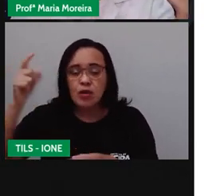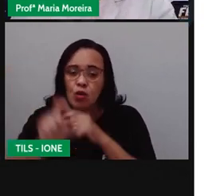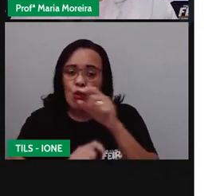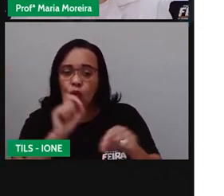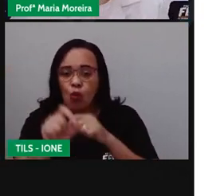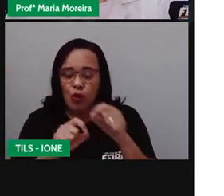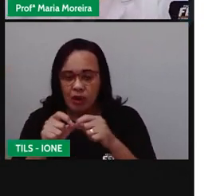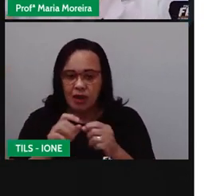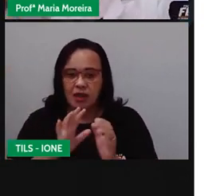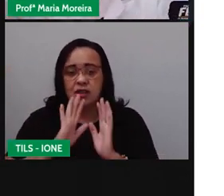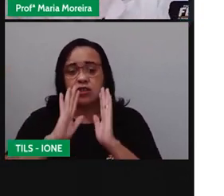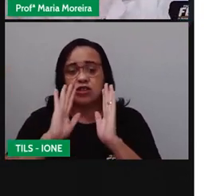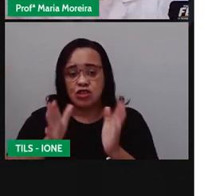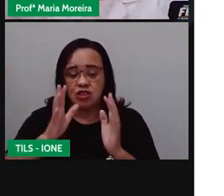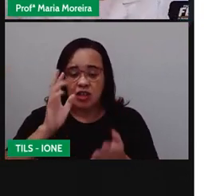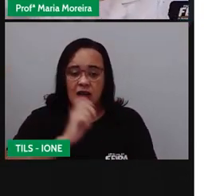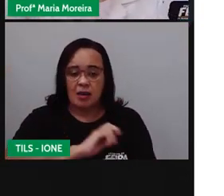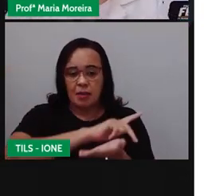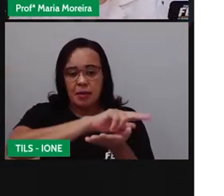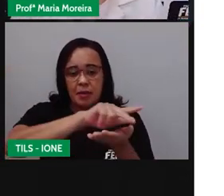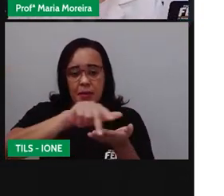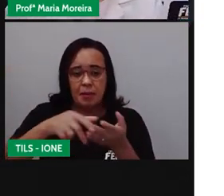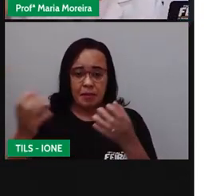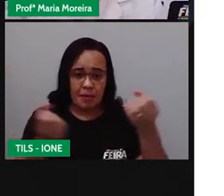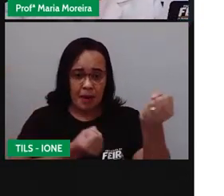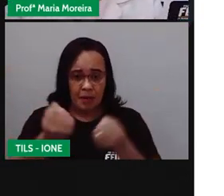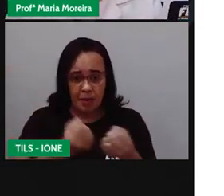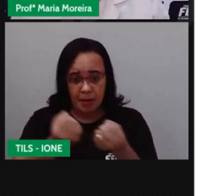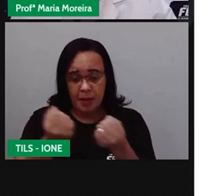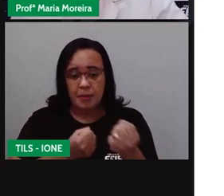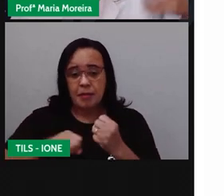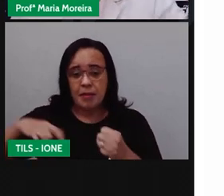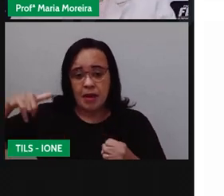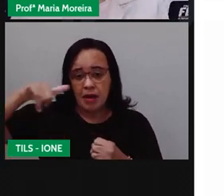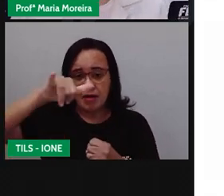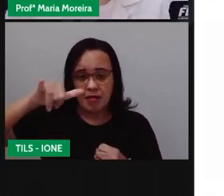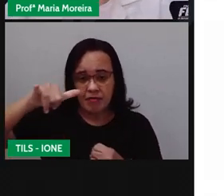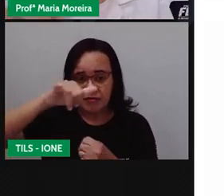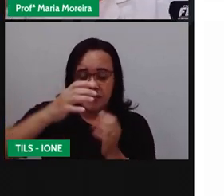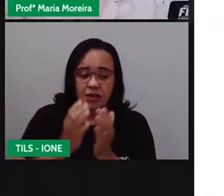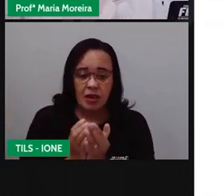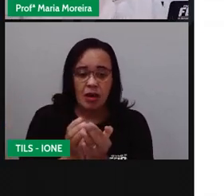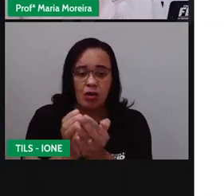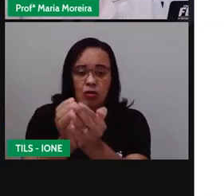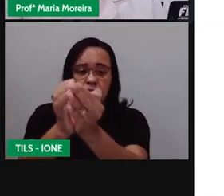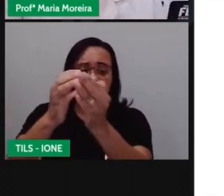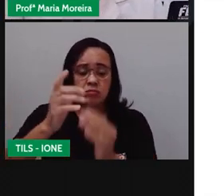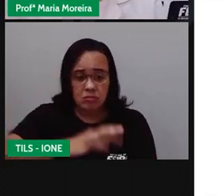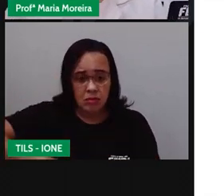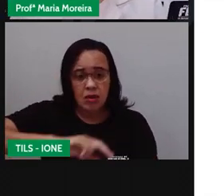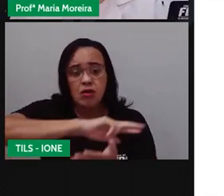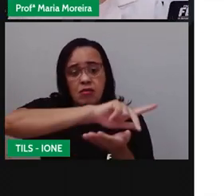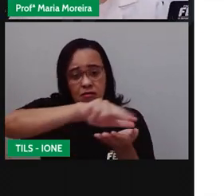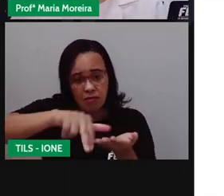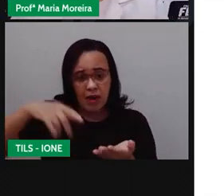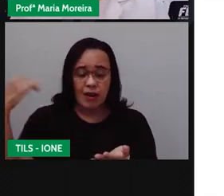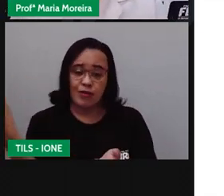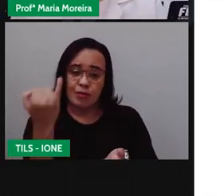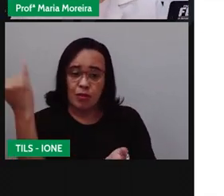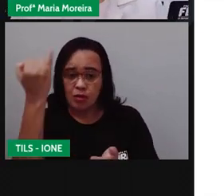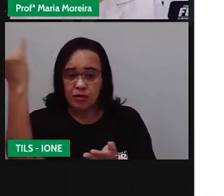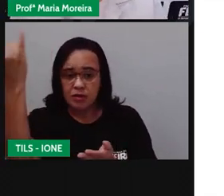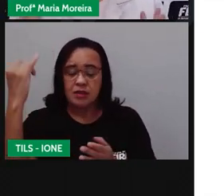sobre o transporte, sobre a importância do transporte para tirar o que está no campo e trazer para a cidade, a importância do transporte